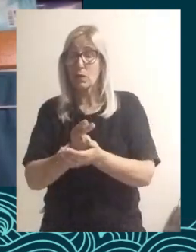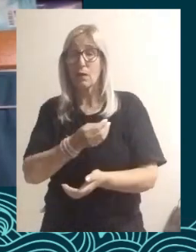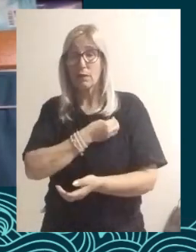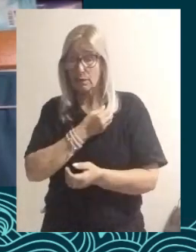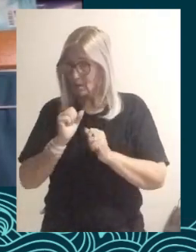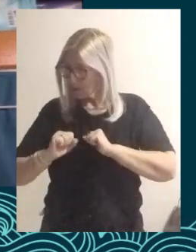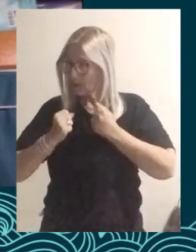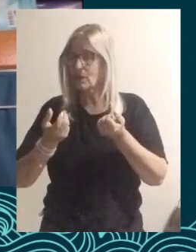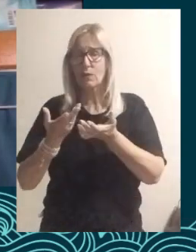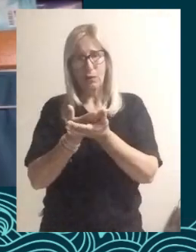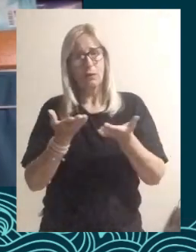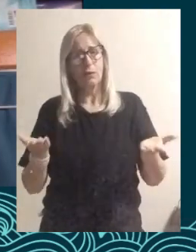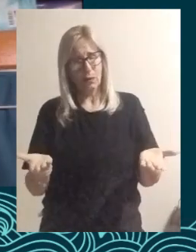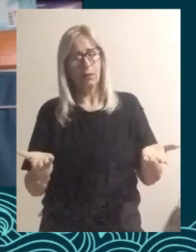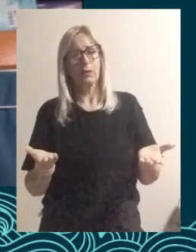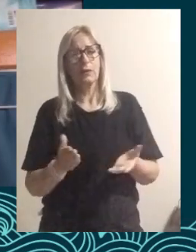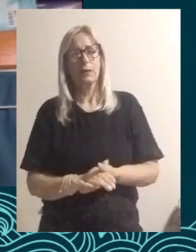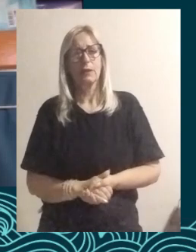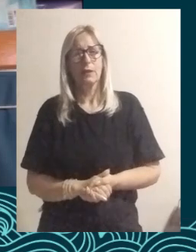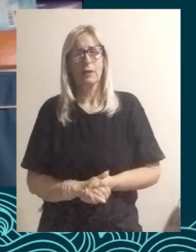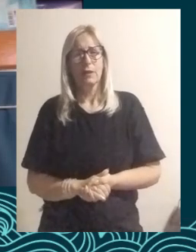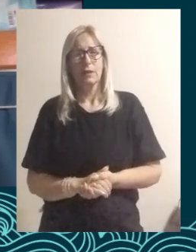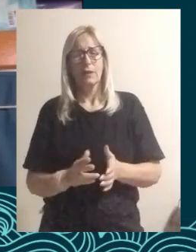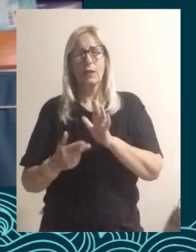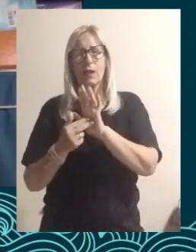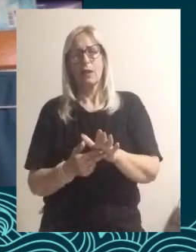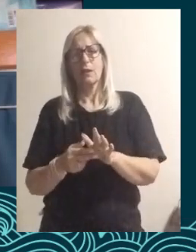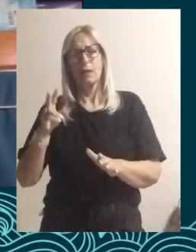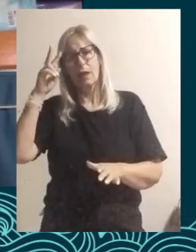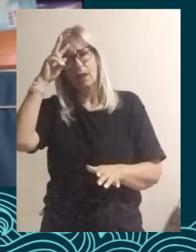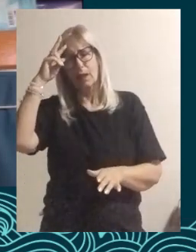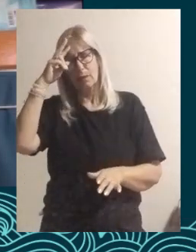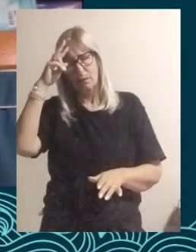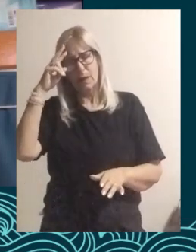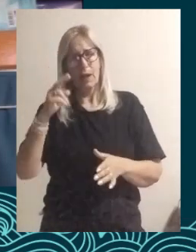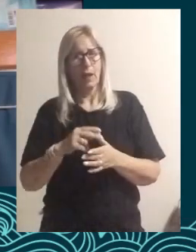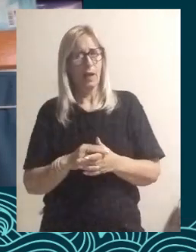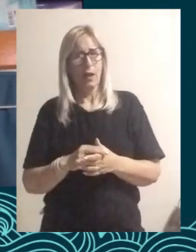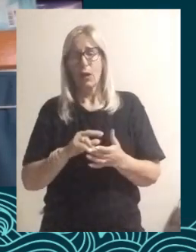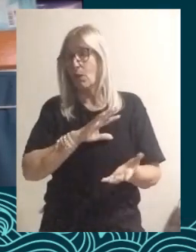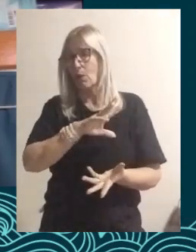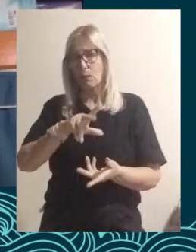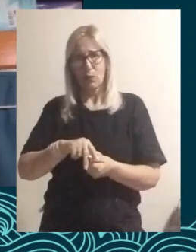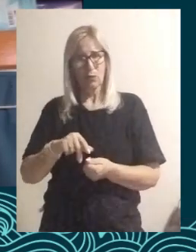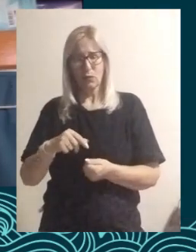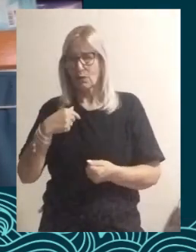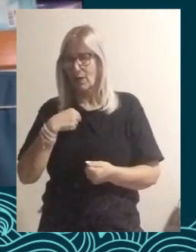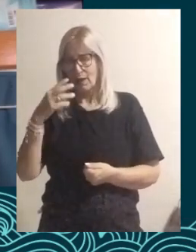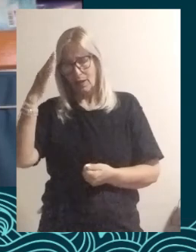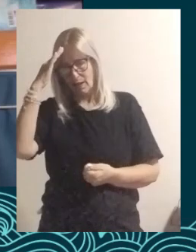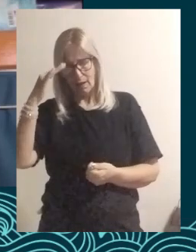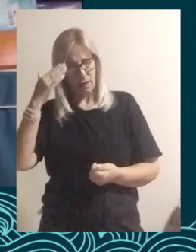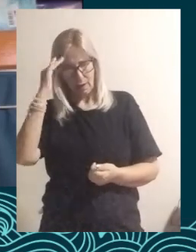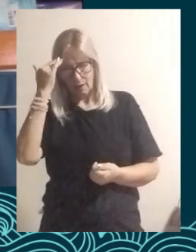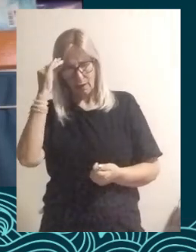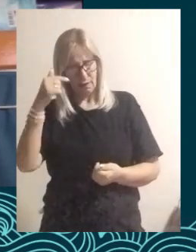poder continuar a viver já é uma grande conquista. E acho que os diários dão para a gente a chance de poder lembrar disso. O mundo não vai